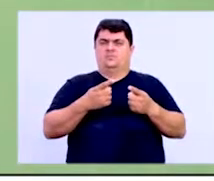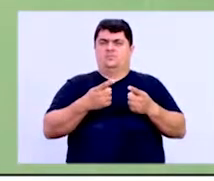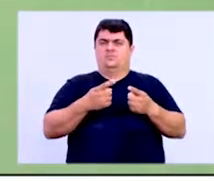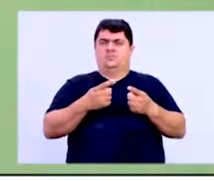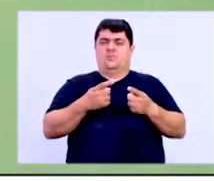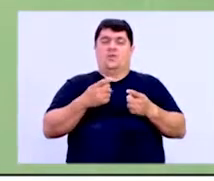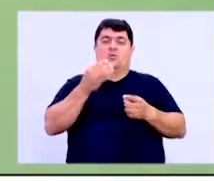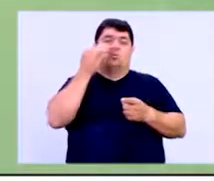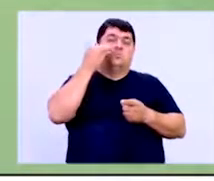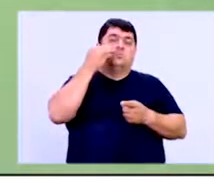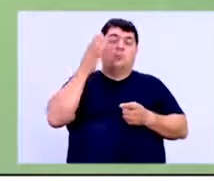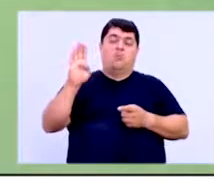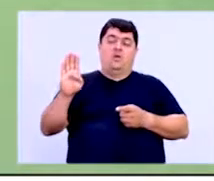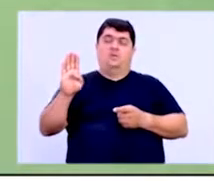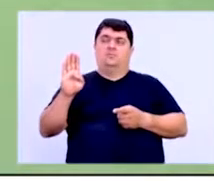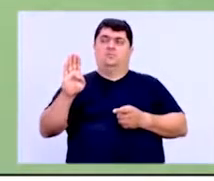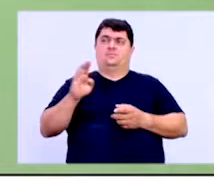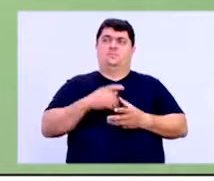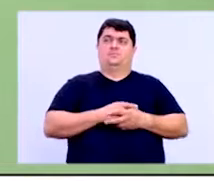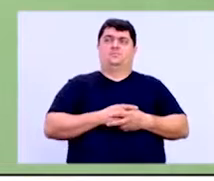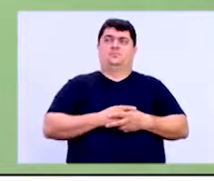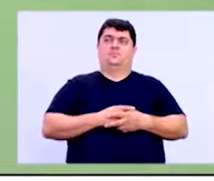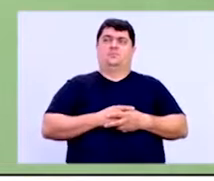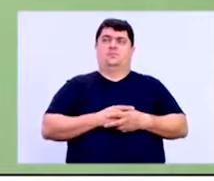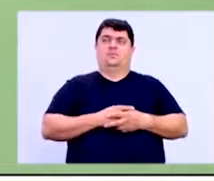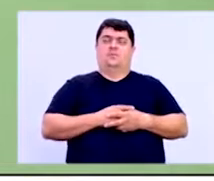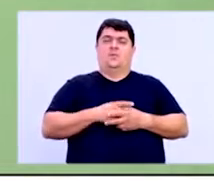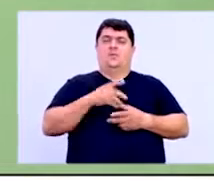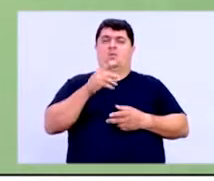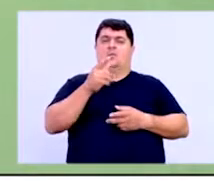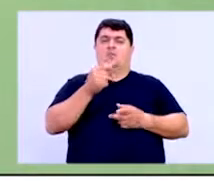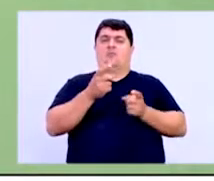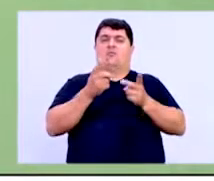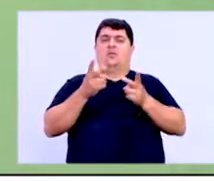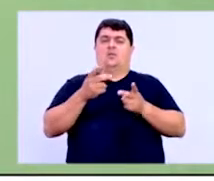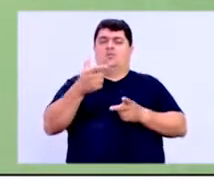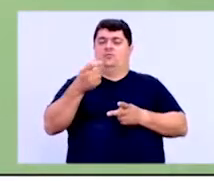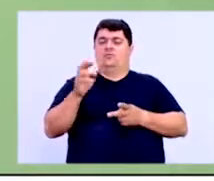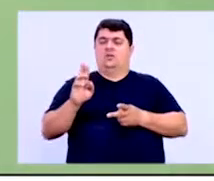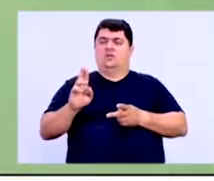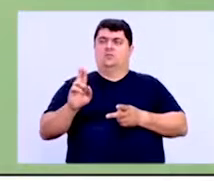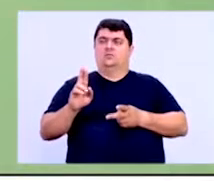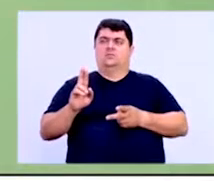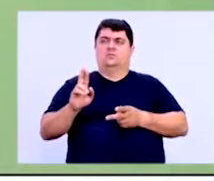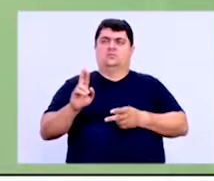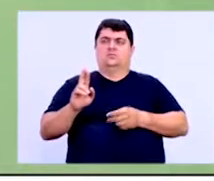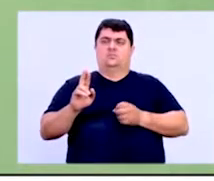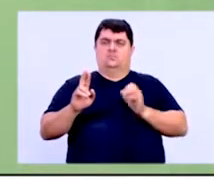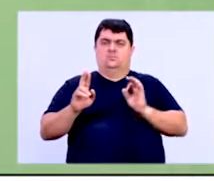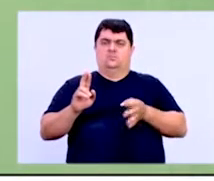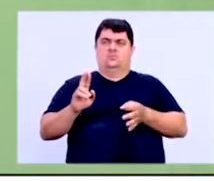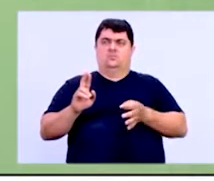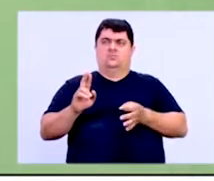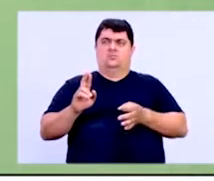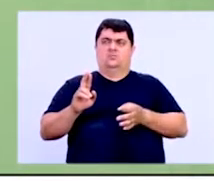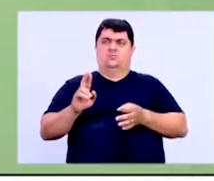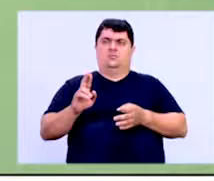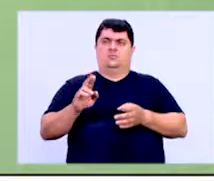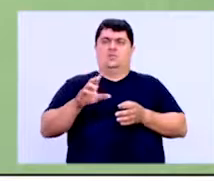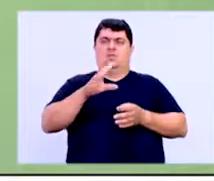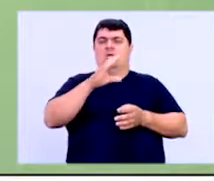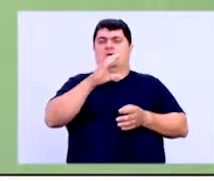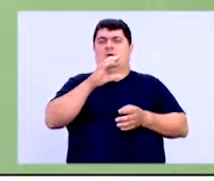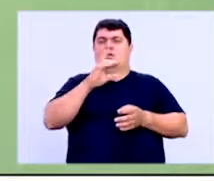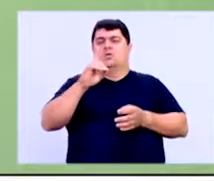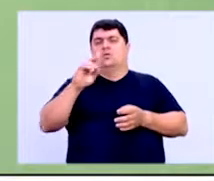B? Produto B, preço de venda, R$20, certo? Custos e despesas,